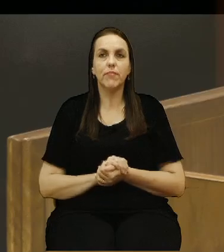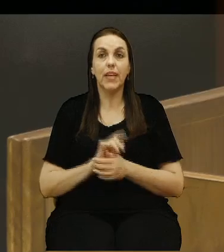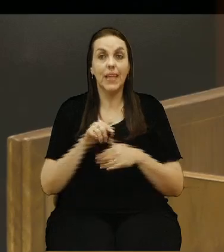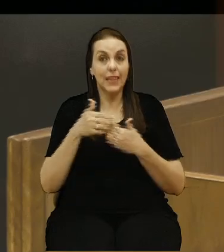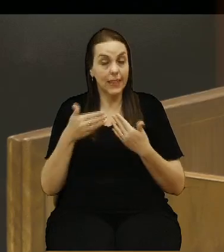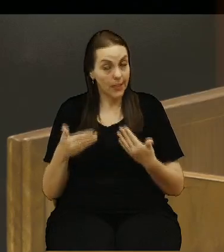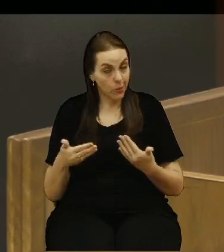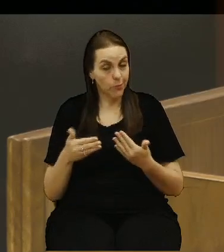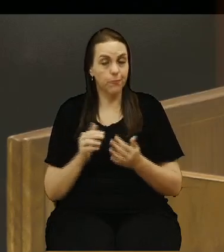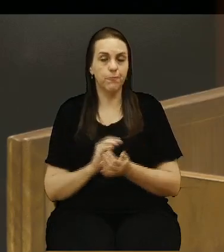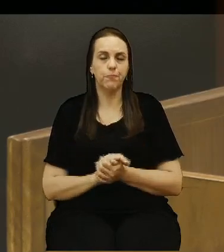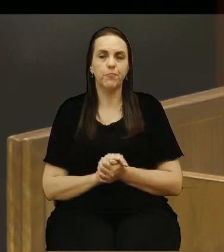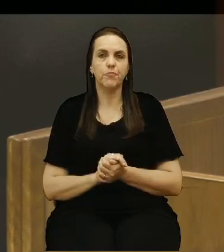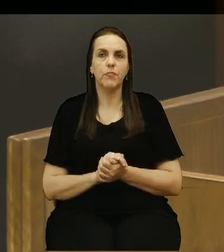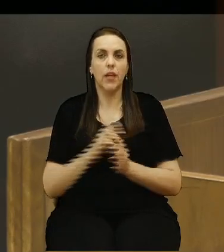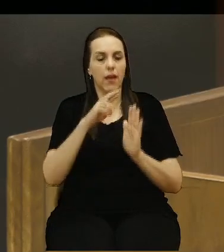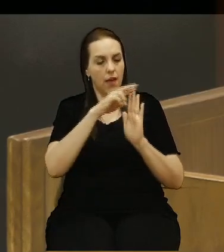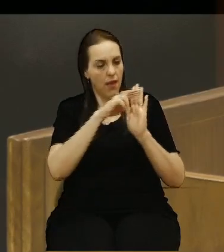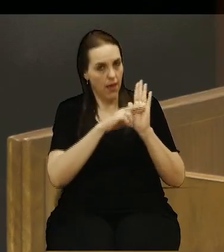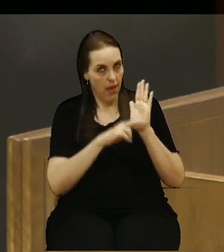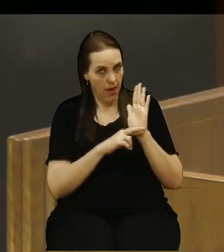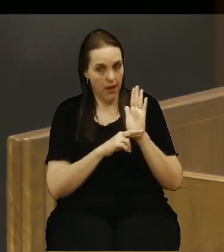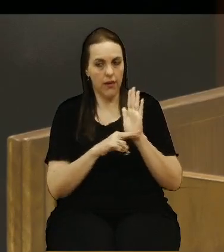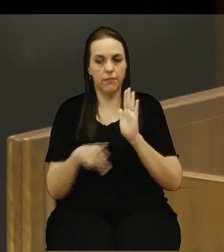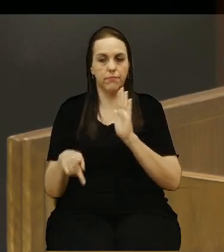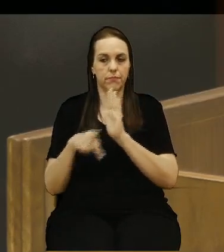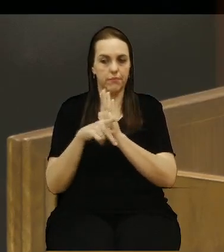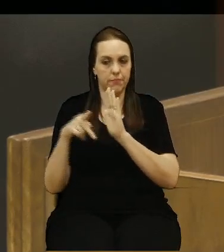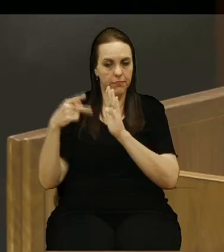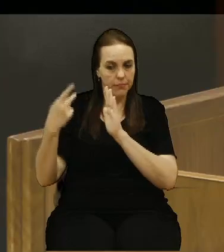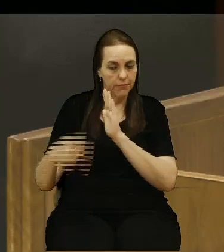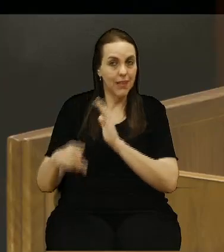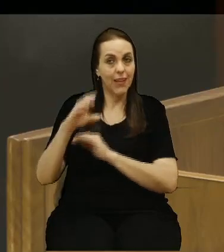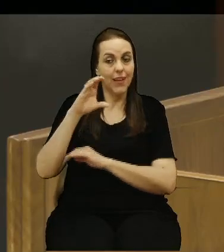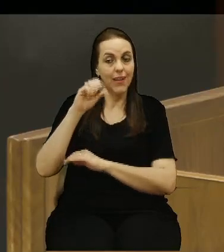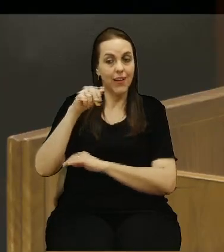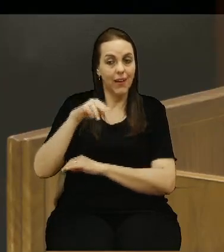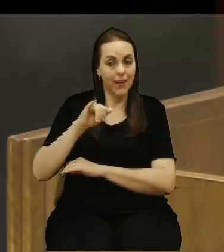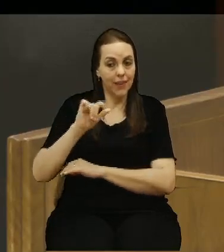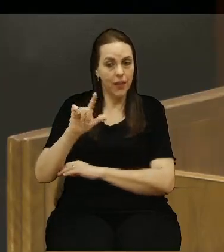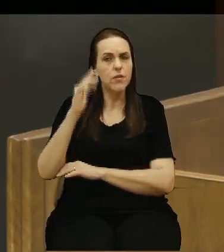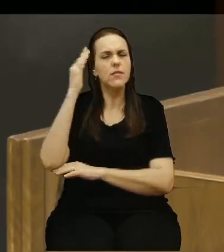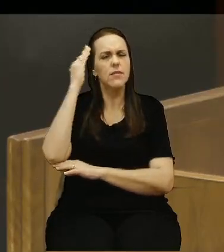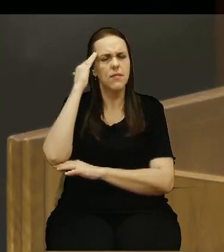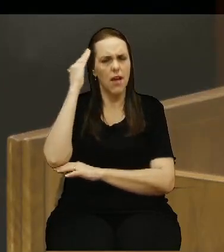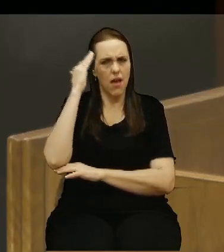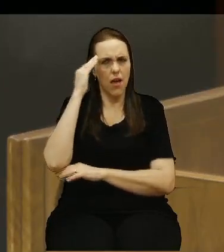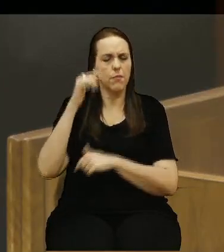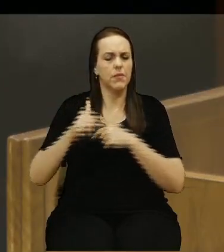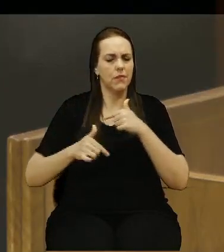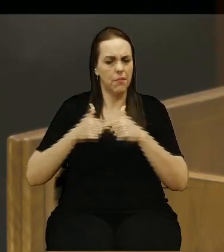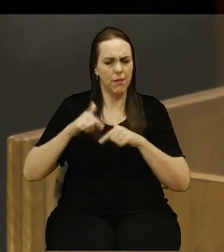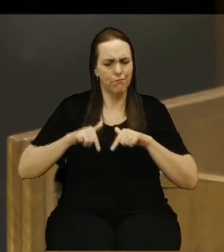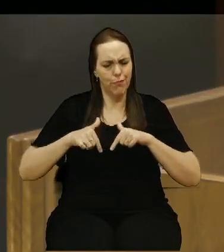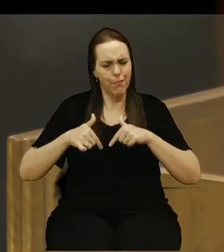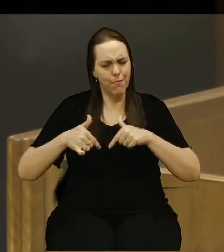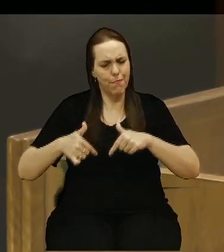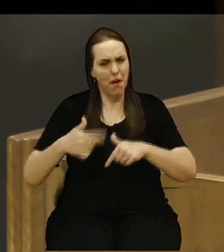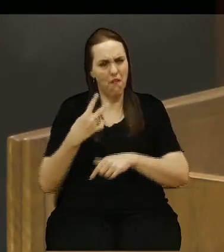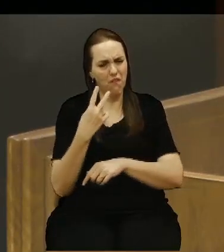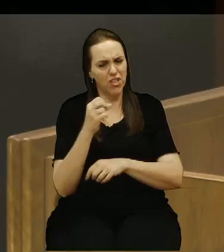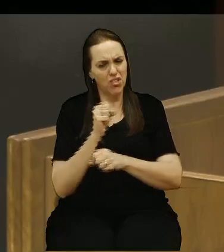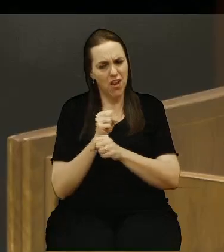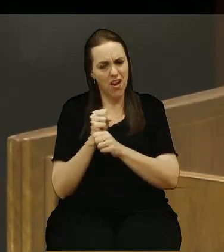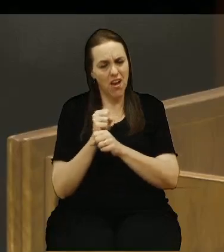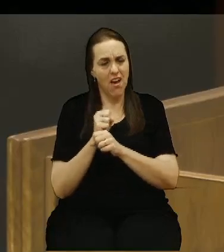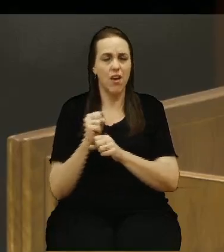Então, o regramento do canil sabemos, mais do que ninguém, atuamos aqui, tem atuantes de mais de 20 anos de causa